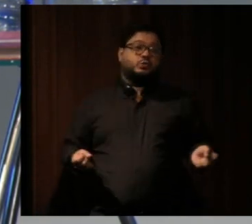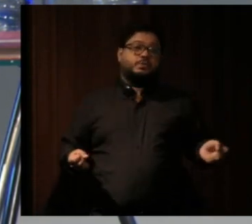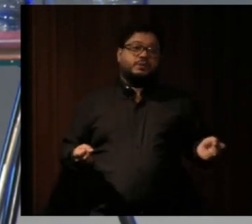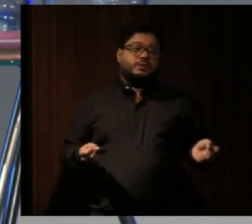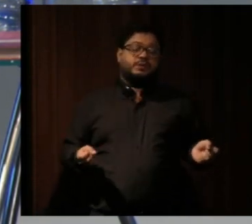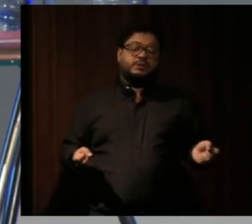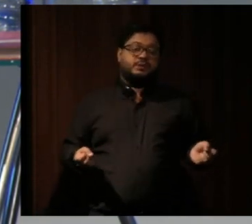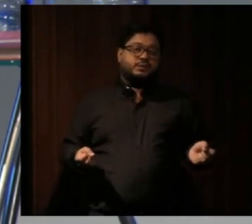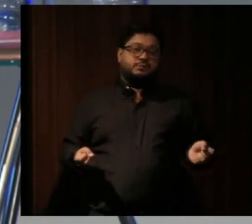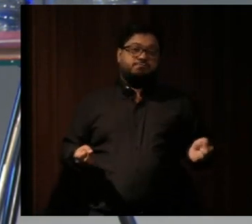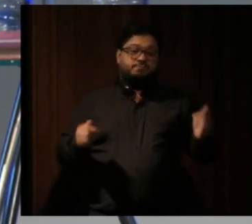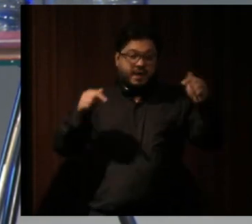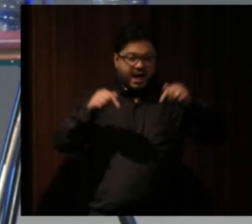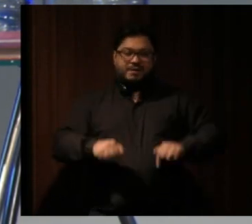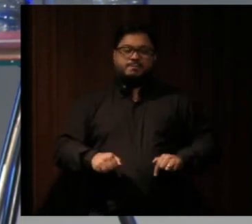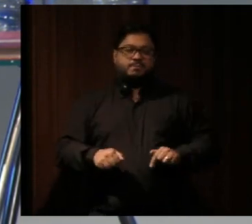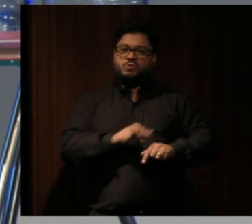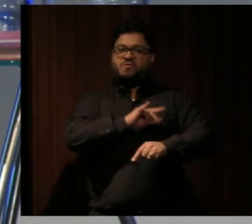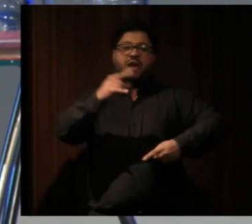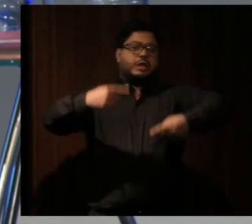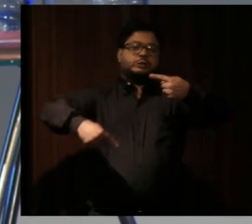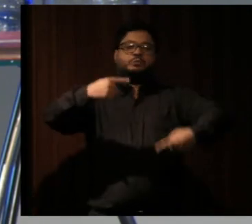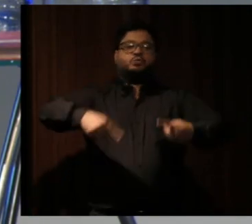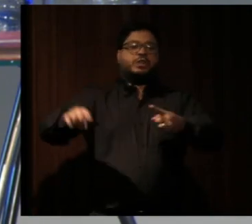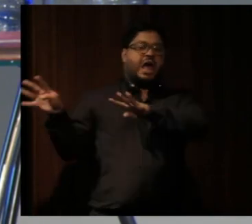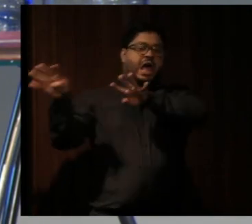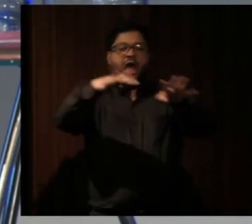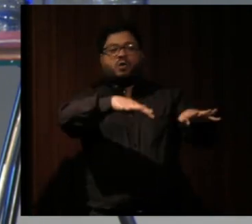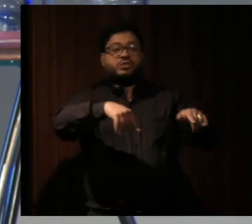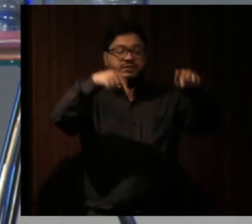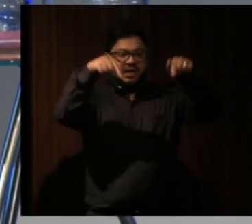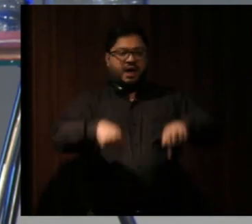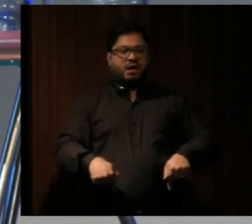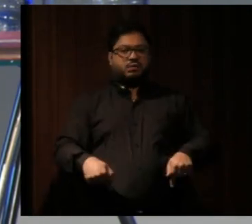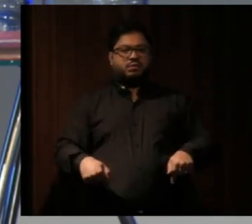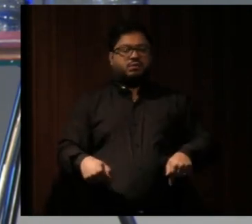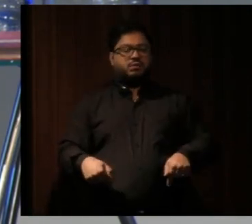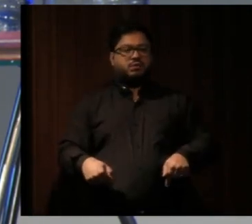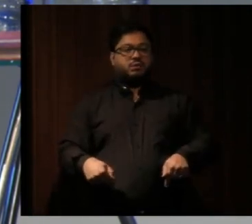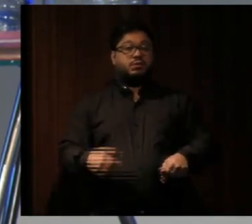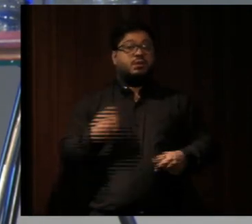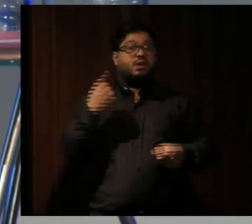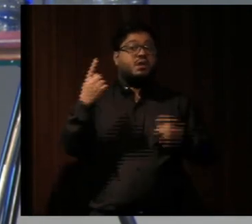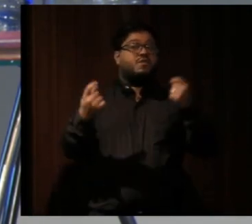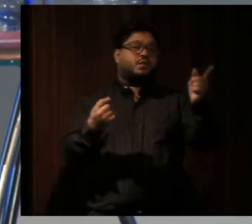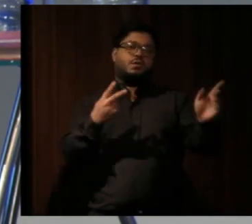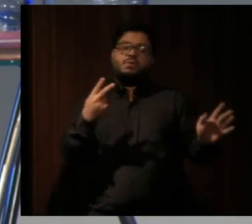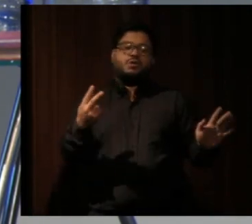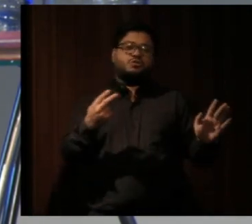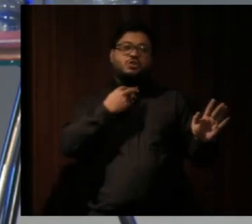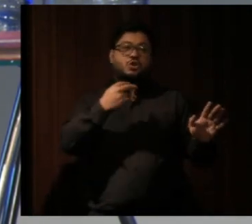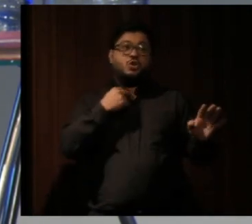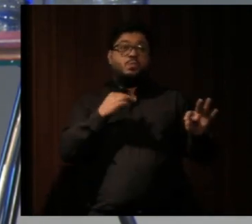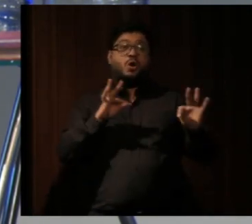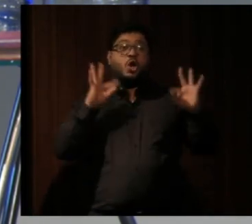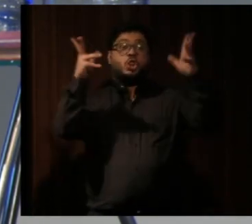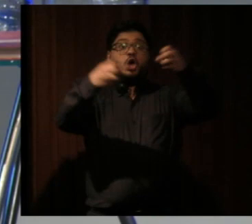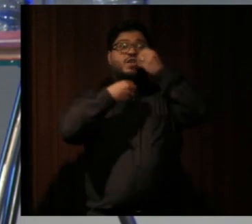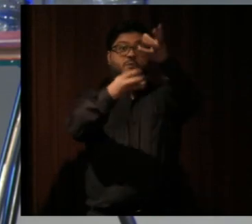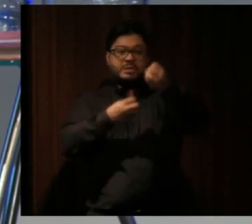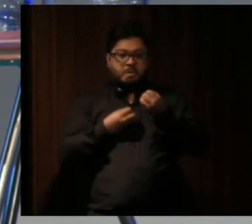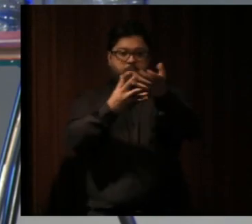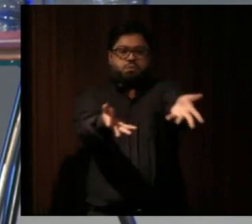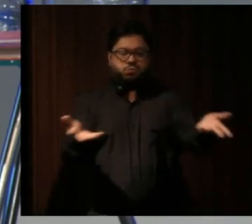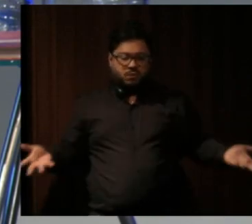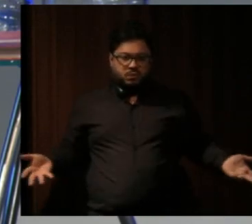isso aqui a gente não vai disputar audiência aqui a gente eventualmente não poderá dar toda a informação